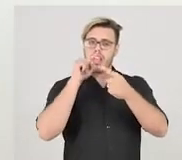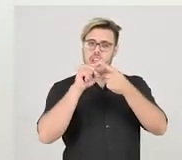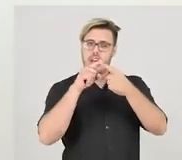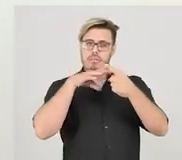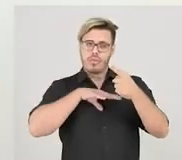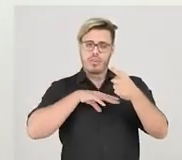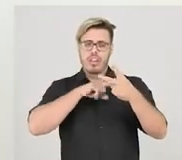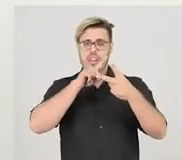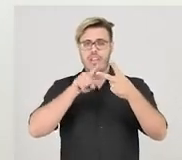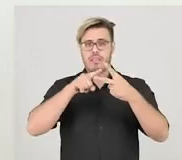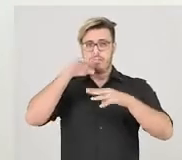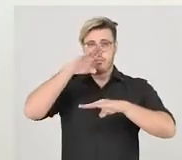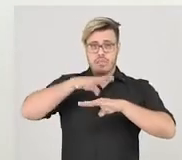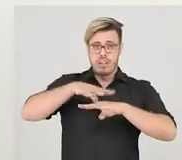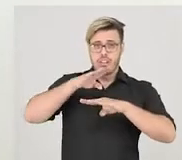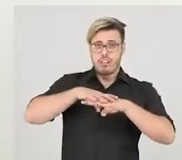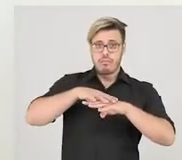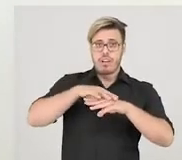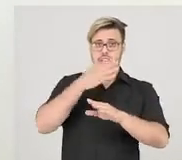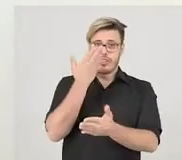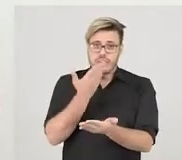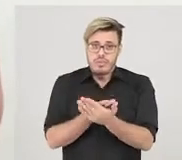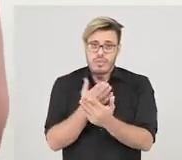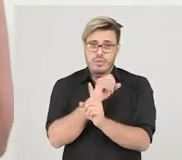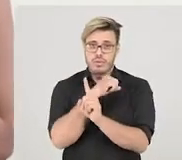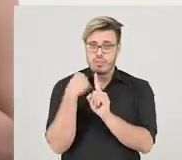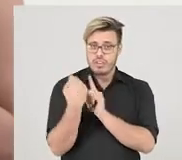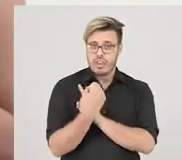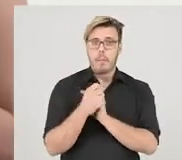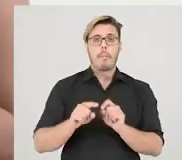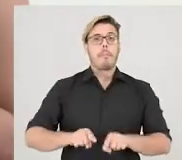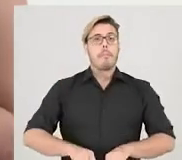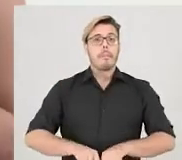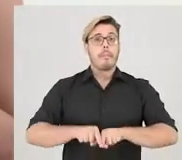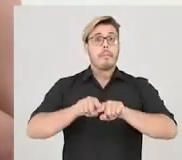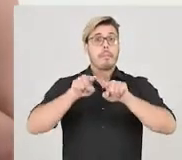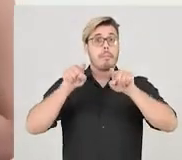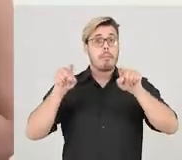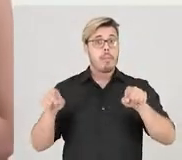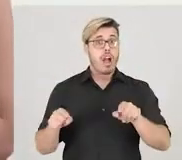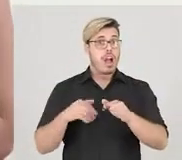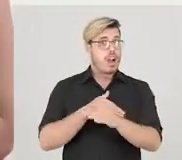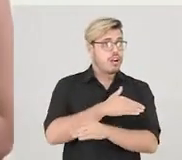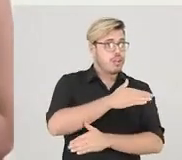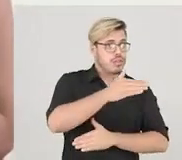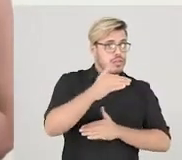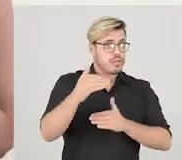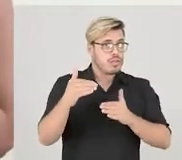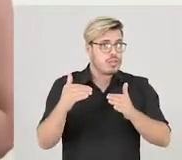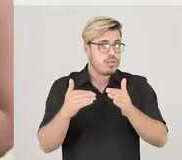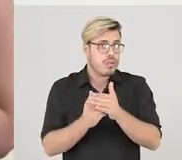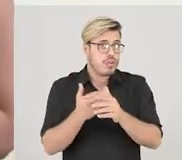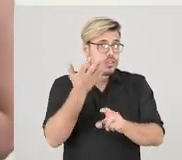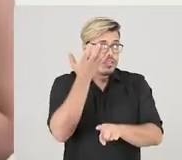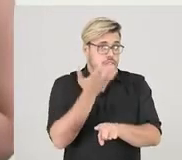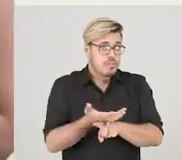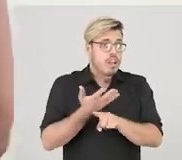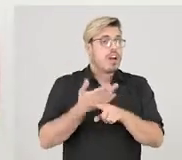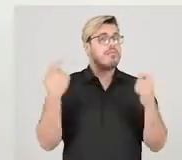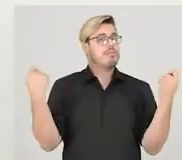devem ser trabalhados. Esse é somente um exemplo do roteiro de trabalho pedagógico que nós estamos mandando para